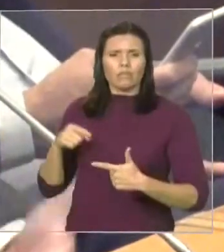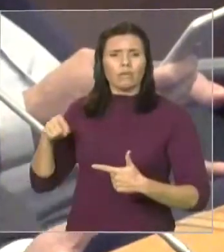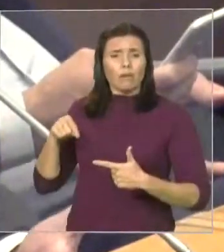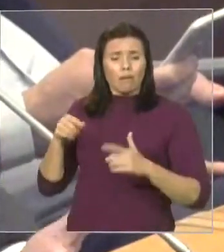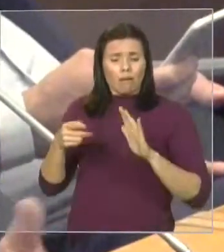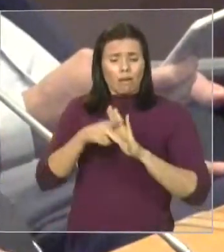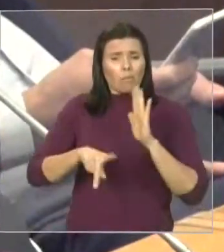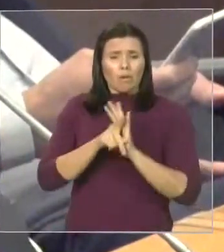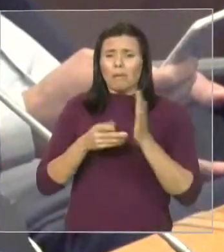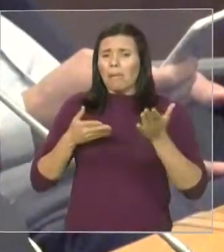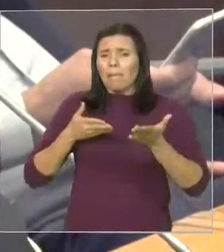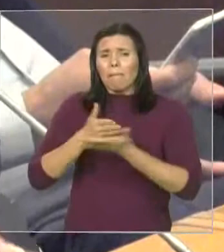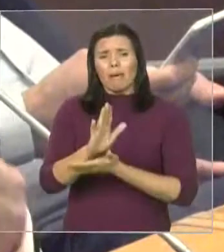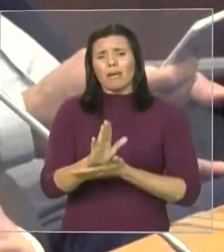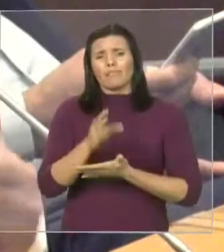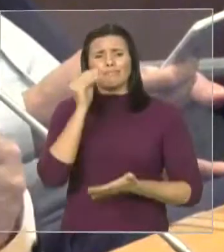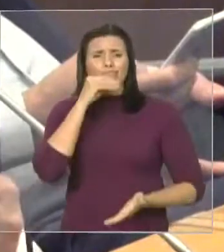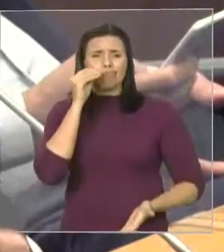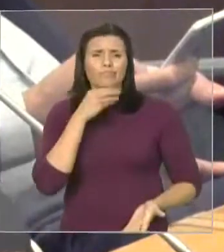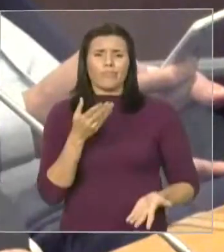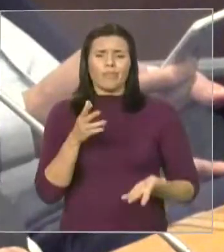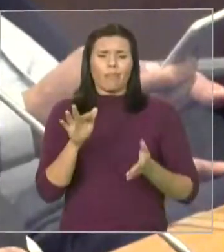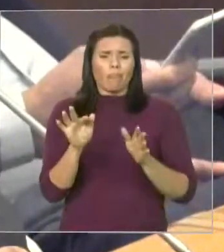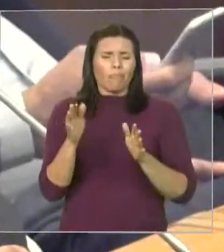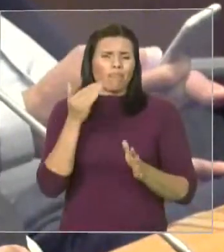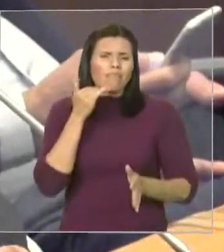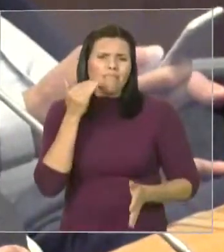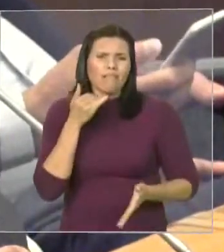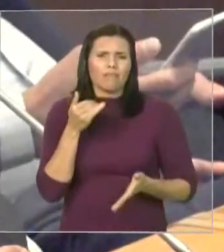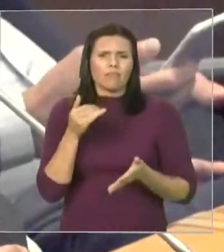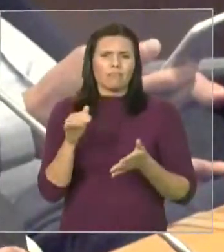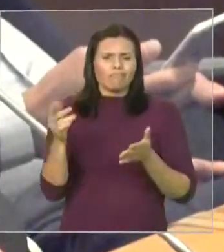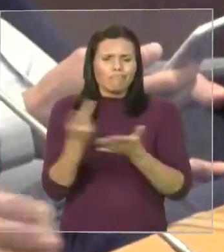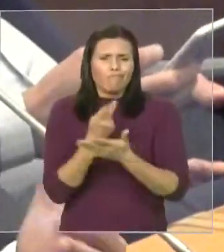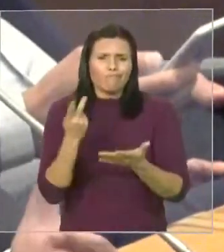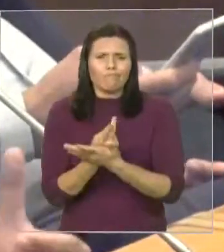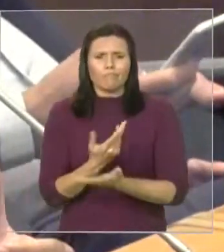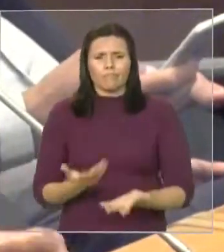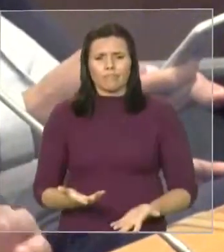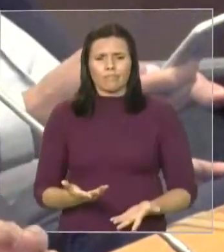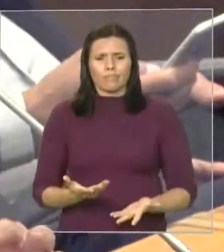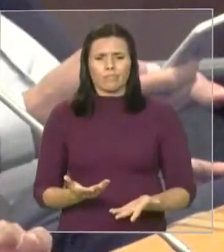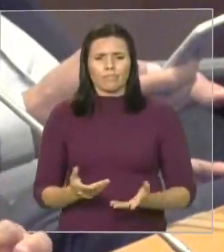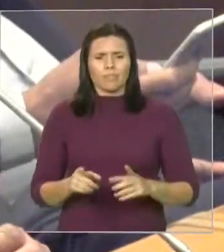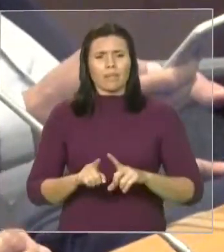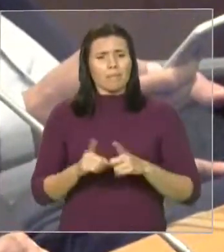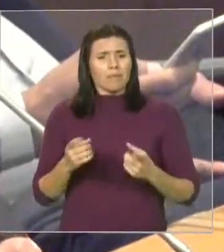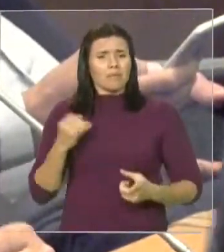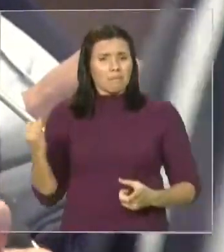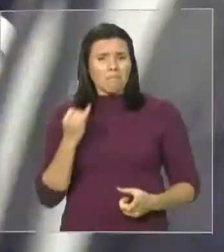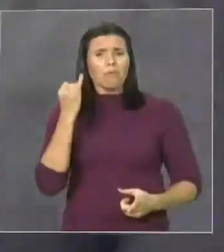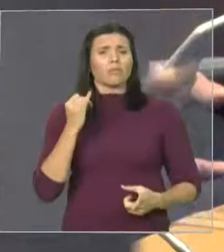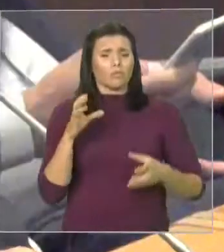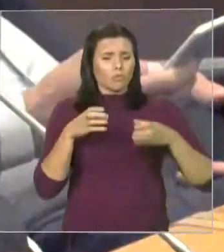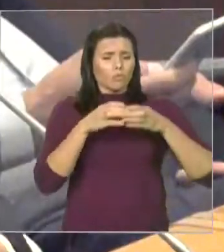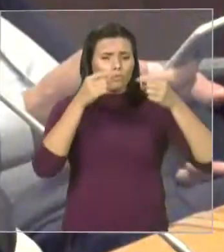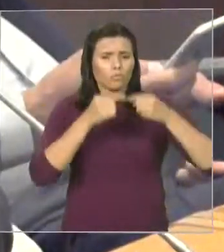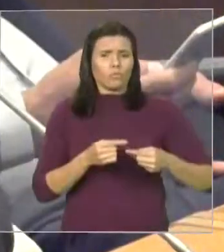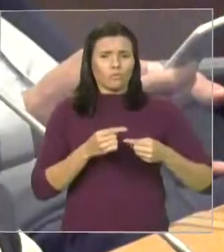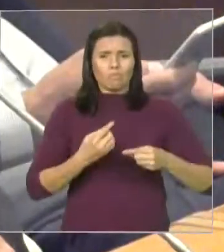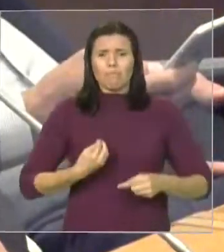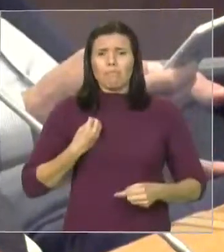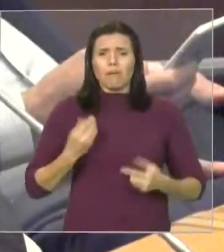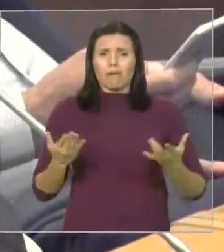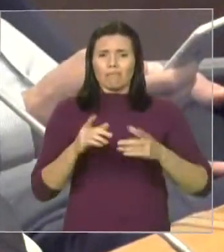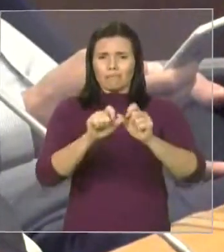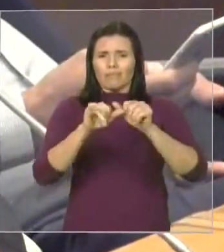foi uma vitória do posicionamento dos deputados aqui, que são independentes ou que fazem oposição ao governo. O mesmo aconteceu em relação